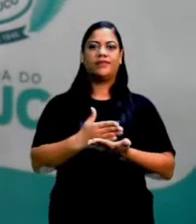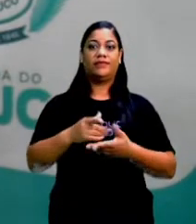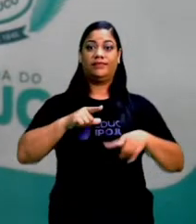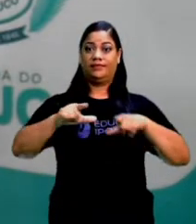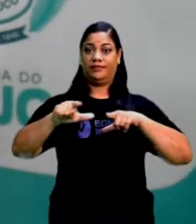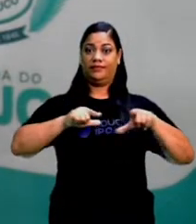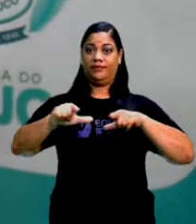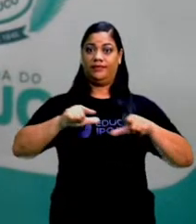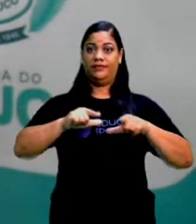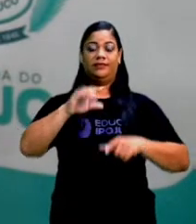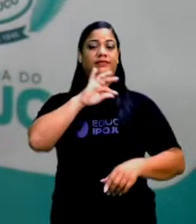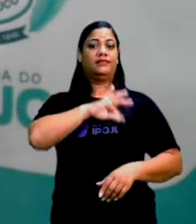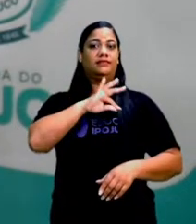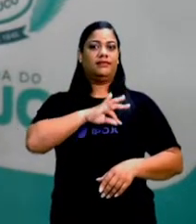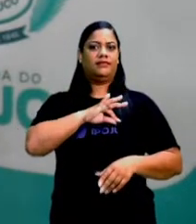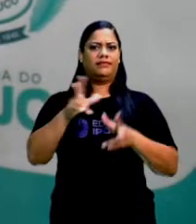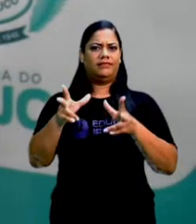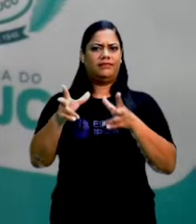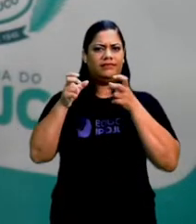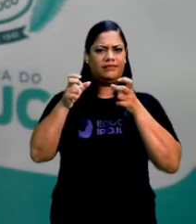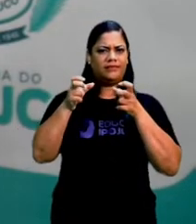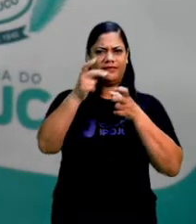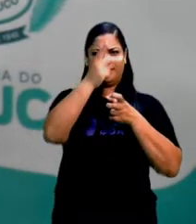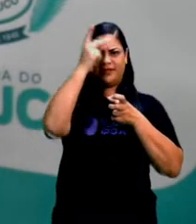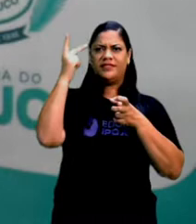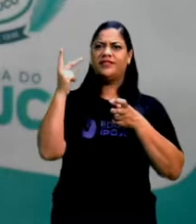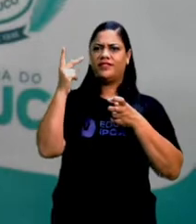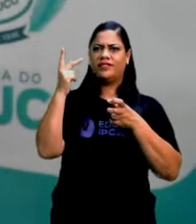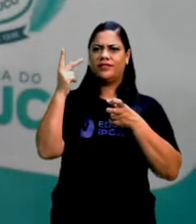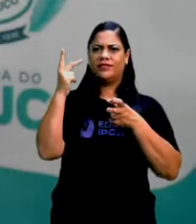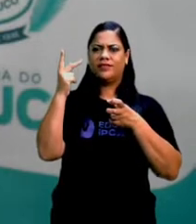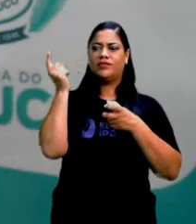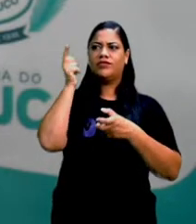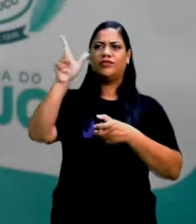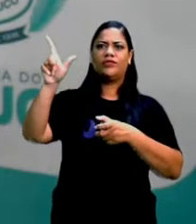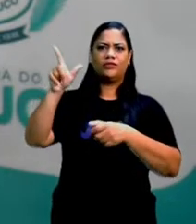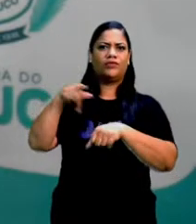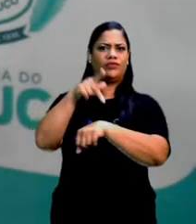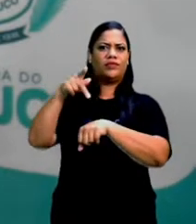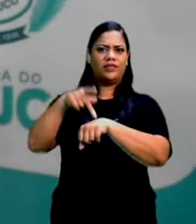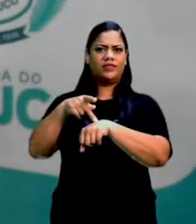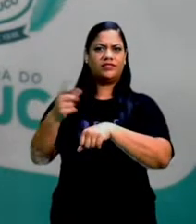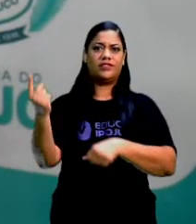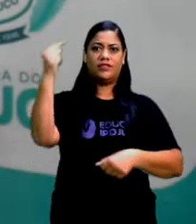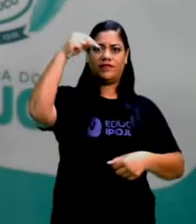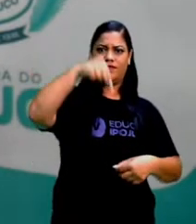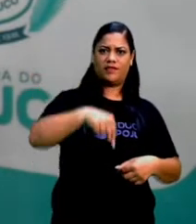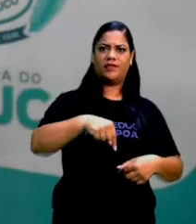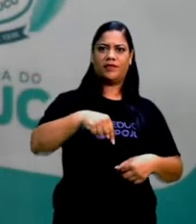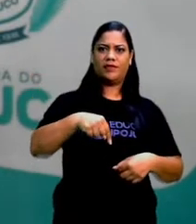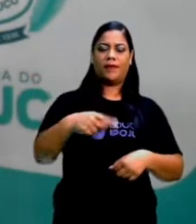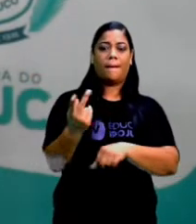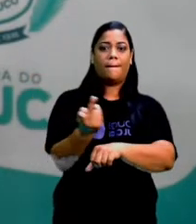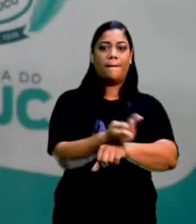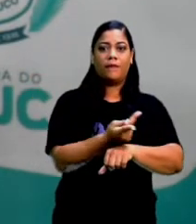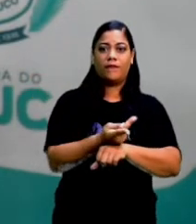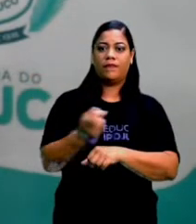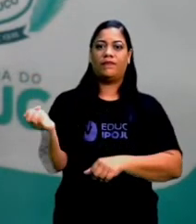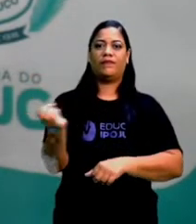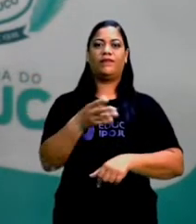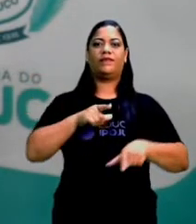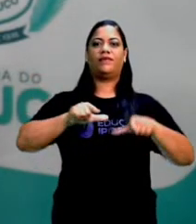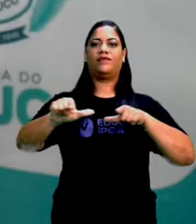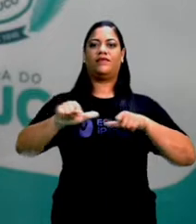trabalho assalariado, isso chamou a atenção de muita gente, principalmente fora do Brasil, que vieram para cá em busca de novos